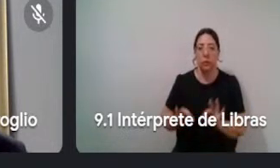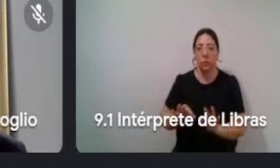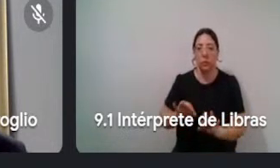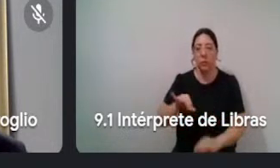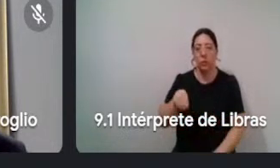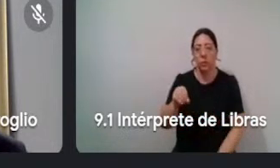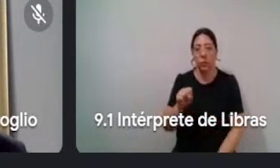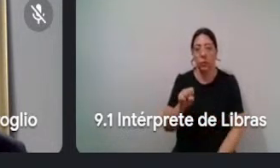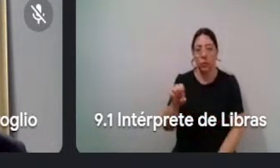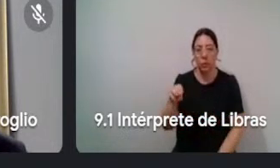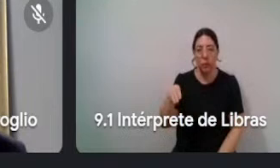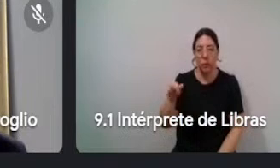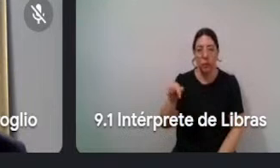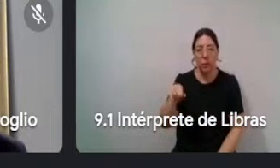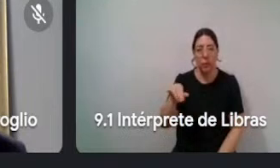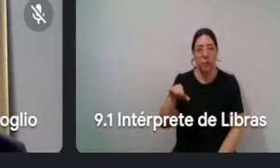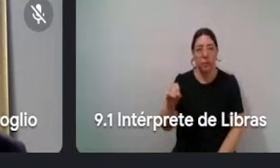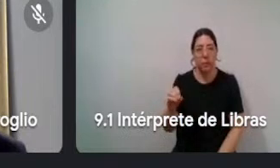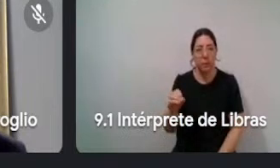Alguma?